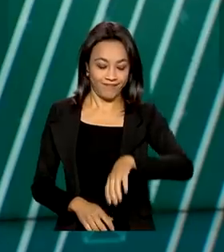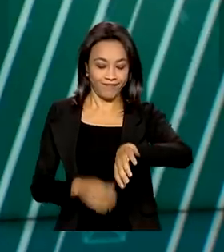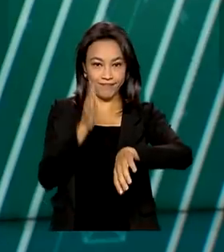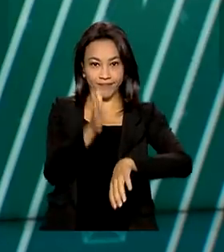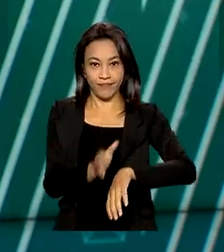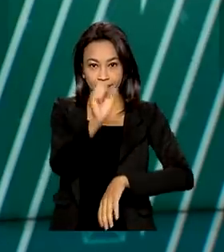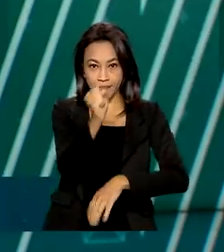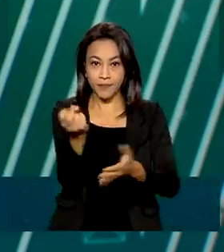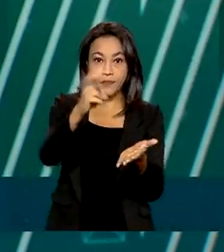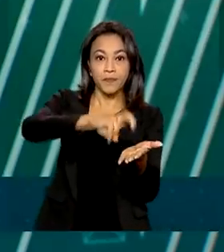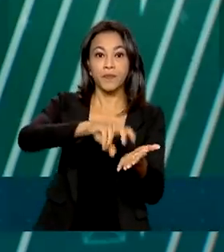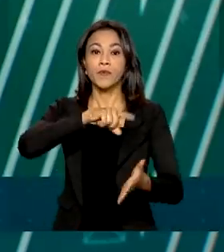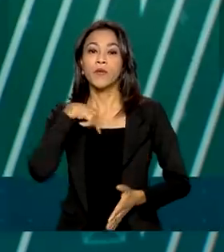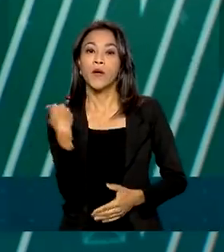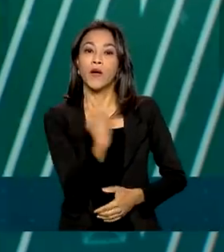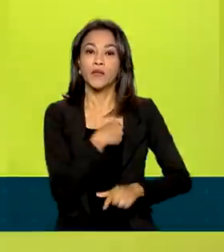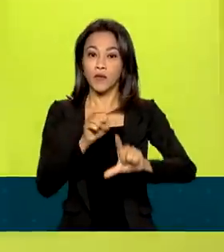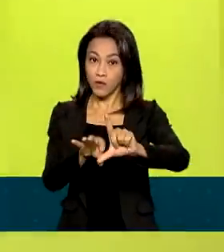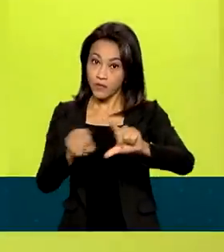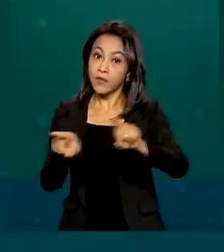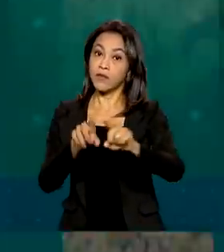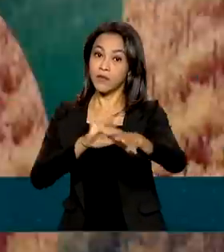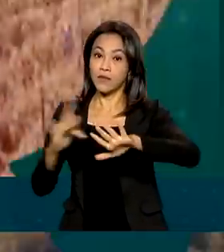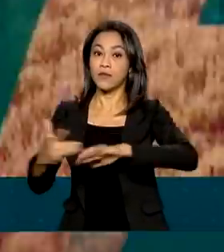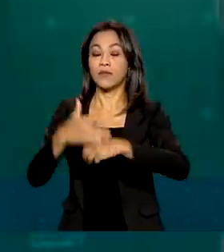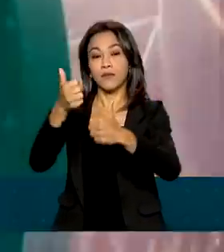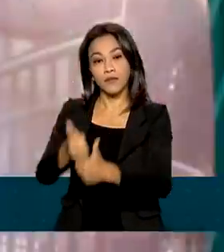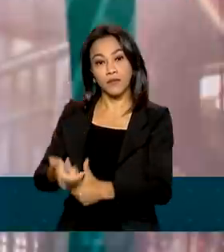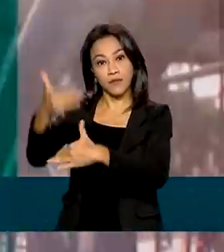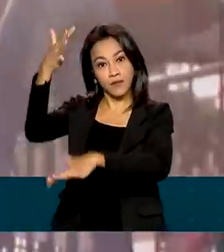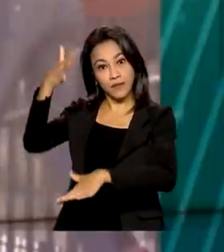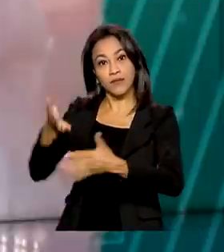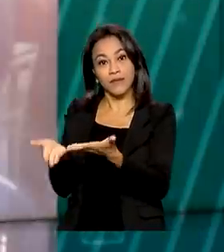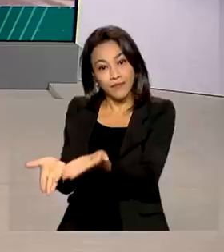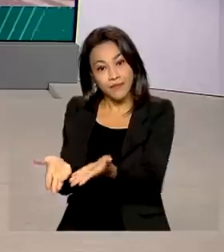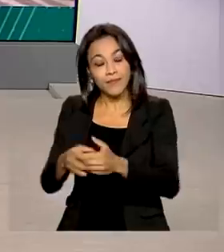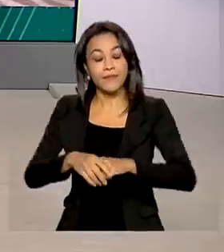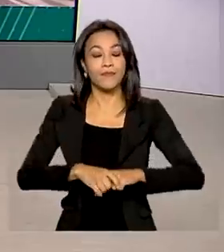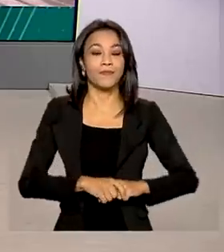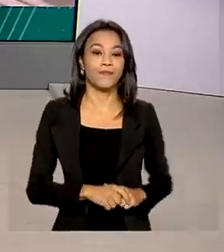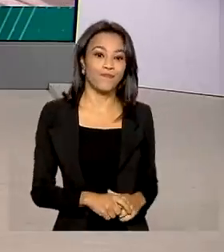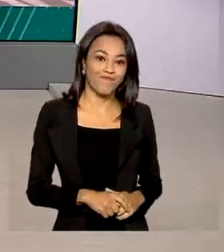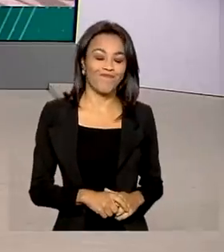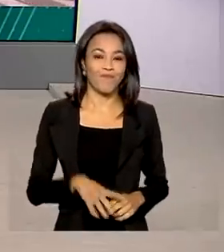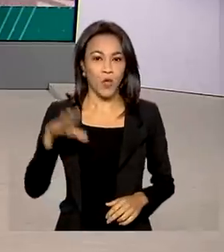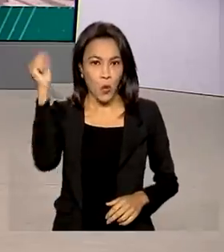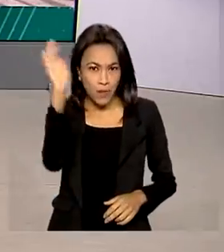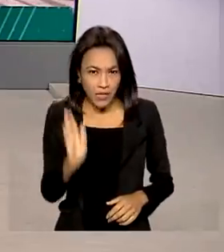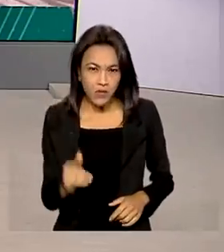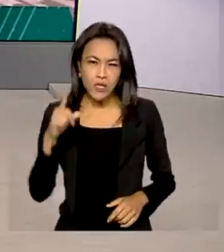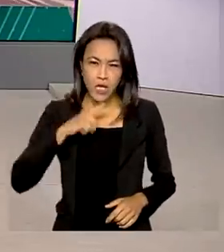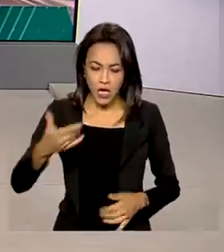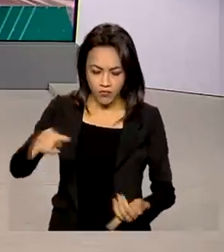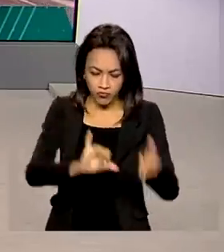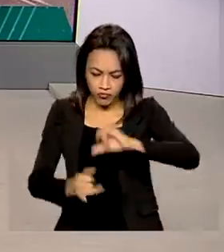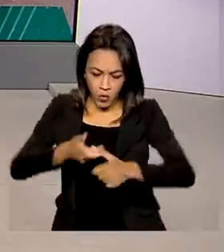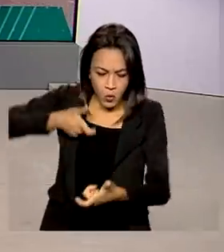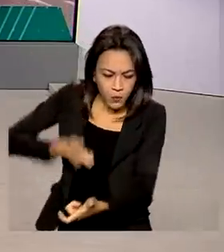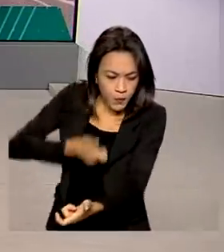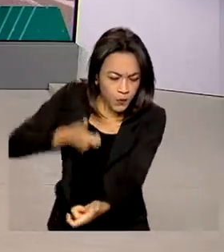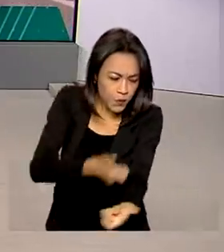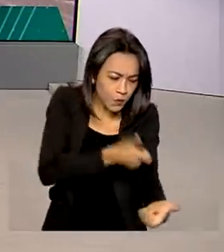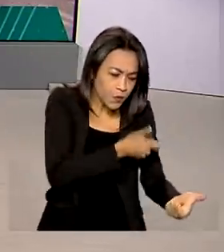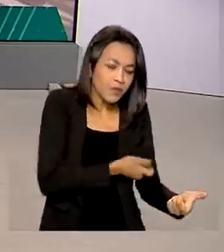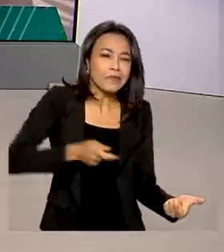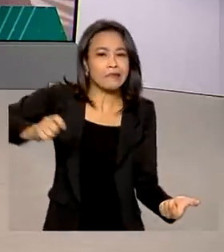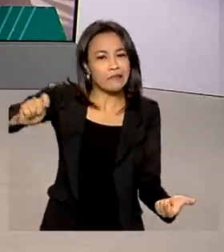Oito horas da manhã, estamos ao vivo também pelas redes sociais. O Brasil tem fertilizantes suficientes